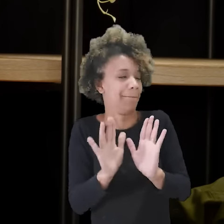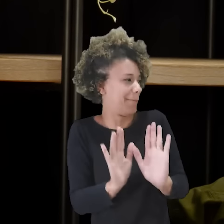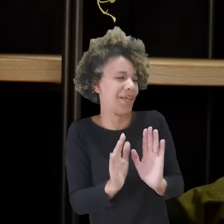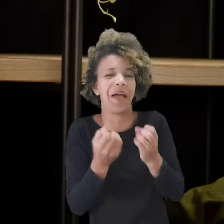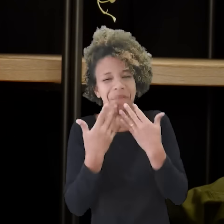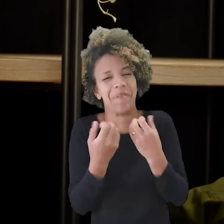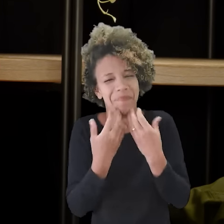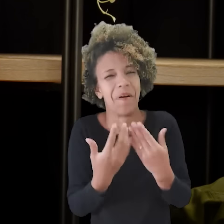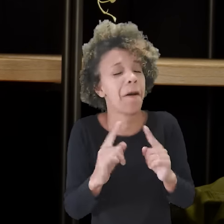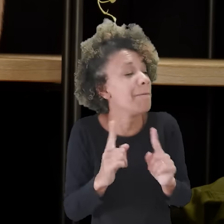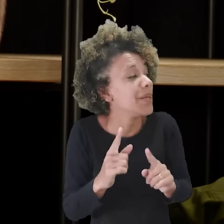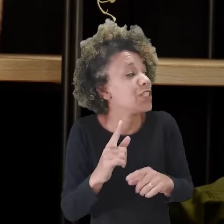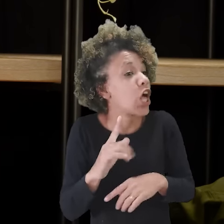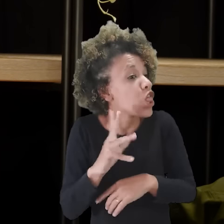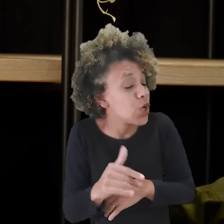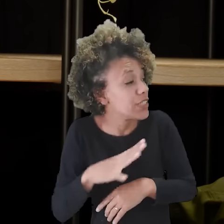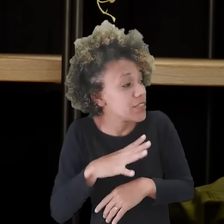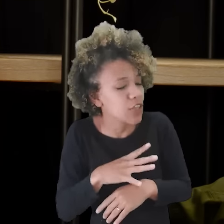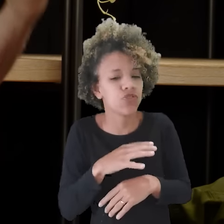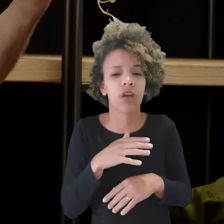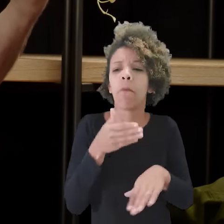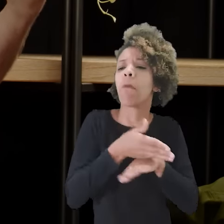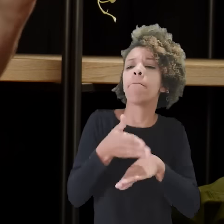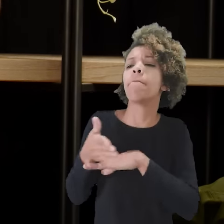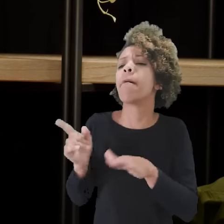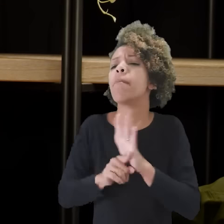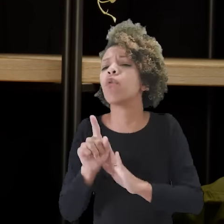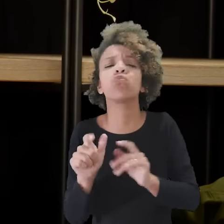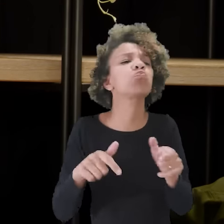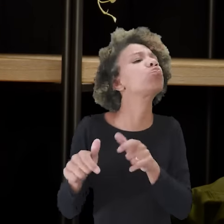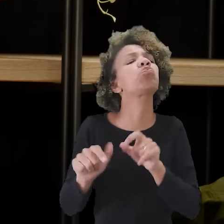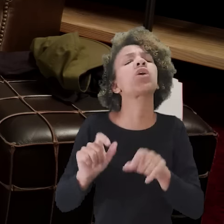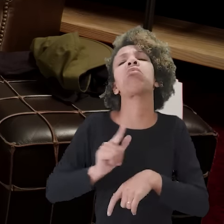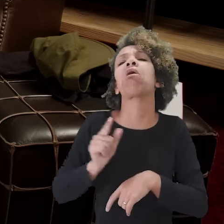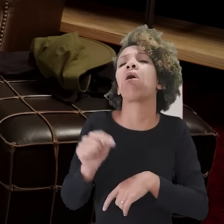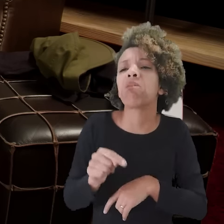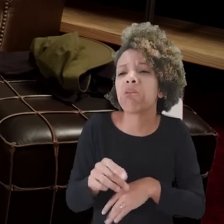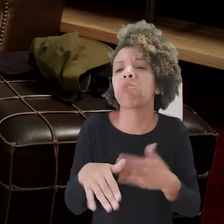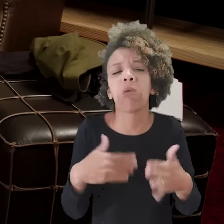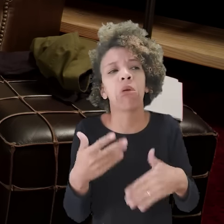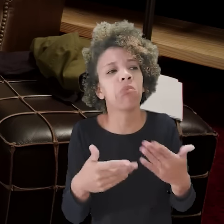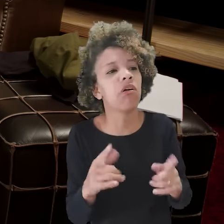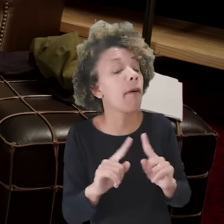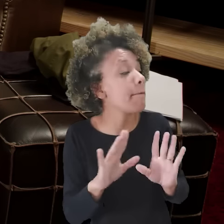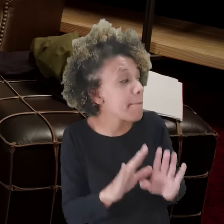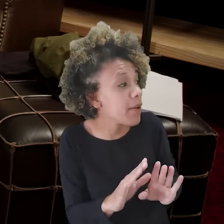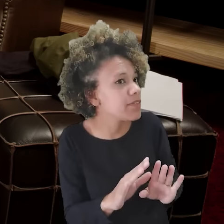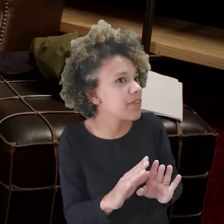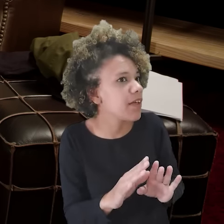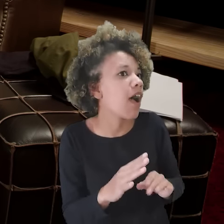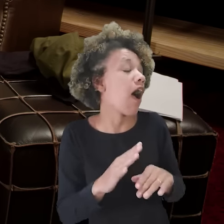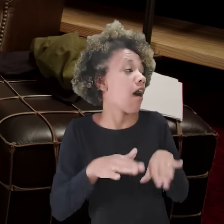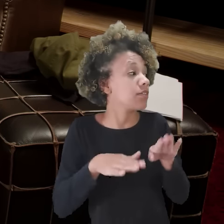é muito bom isso cara porque toda a sociedade que a gente vai a gente chegando nos lugares pra perguntar né Tipo o que que tem aqui e tal não sei o quê não sei o quê e aí o cara